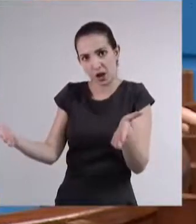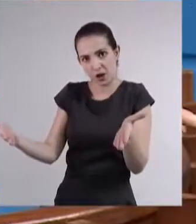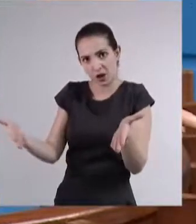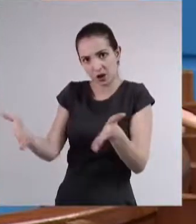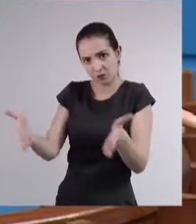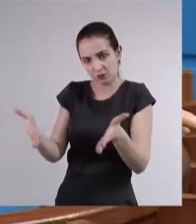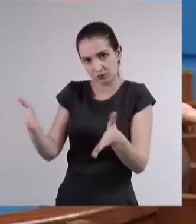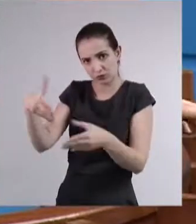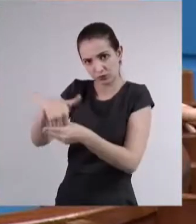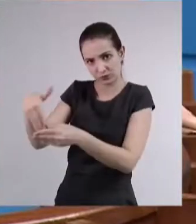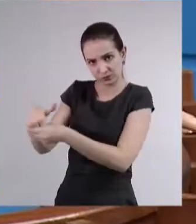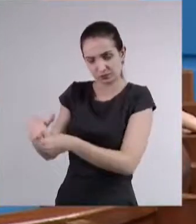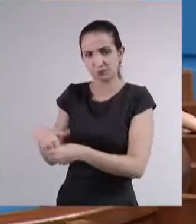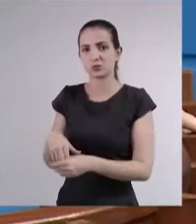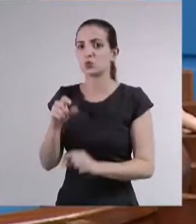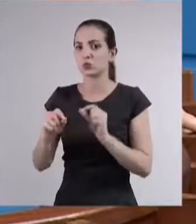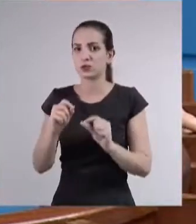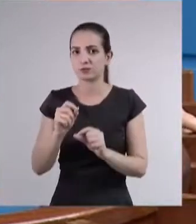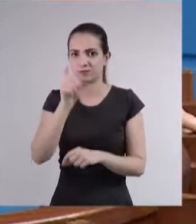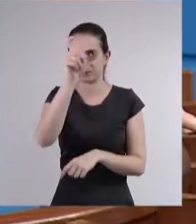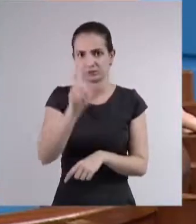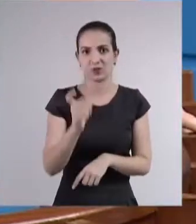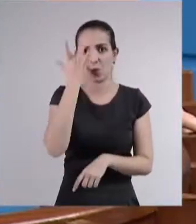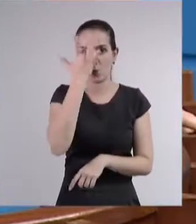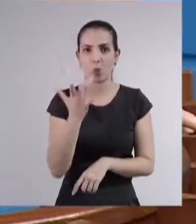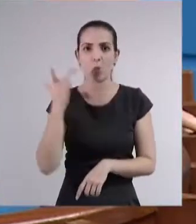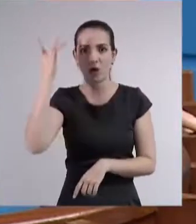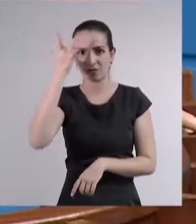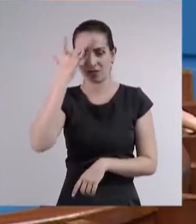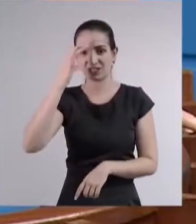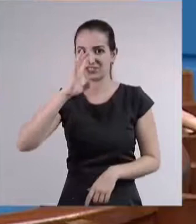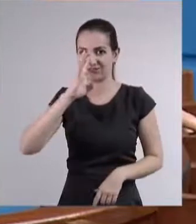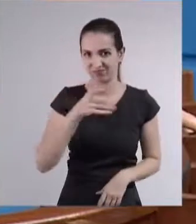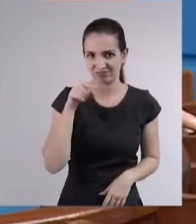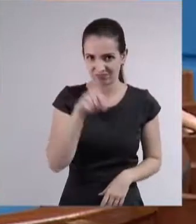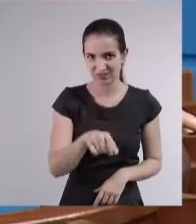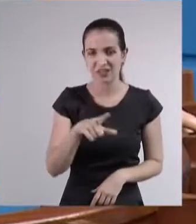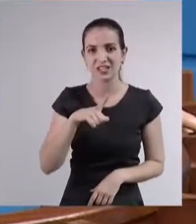Acusaram o nosso candidato a presidente até de incesto.